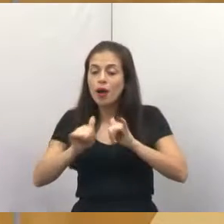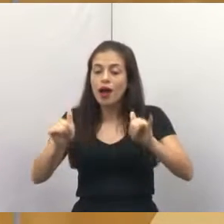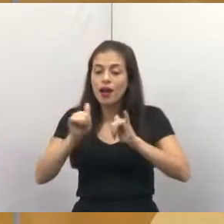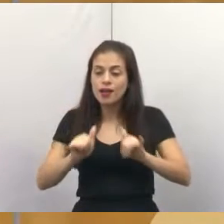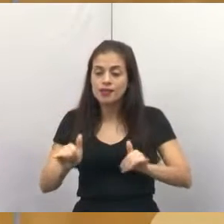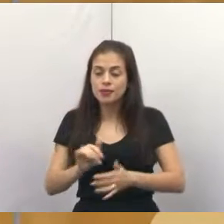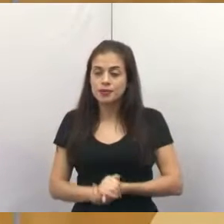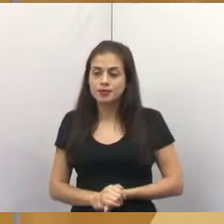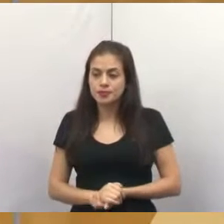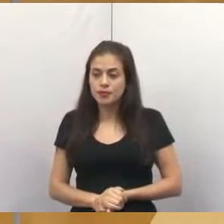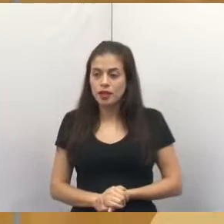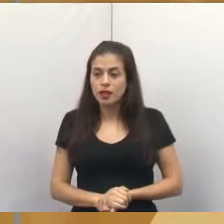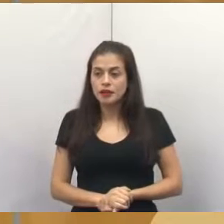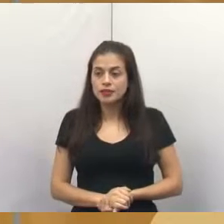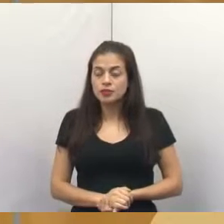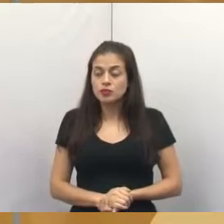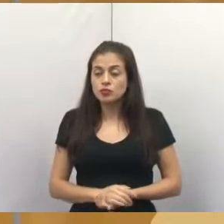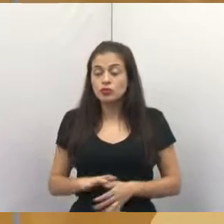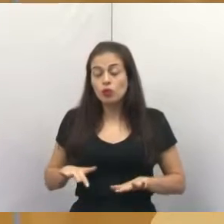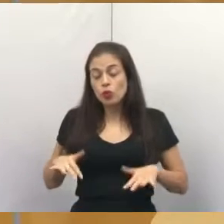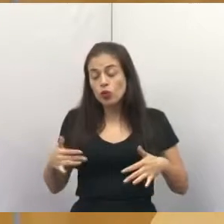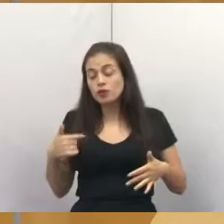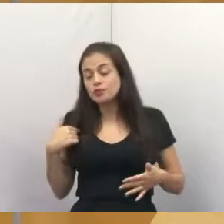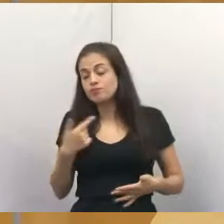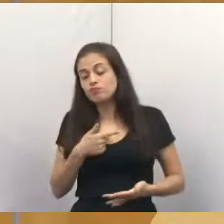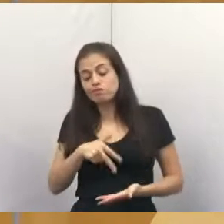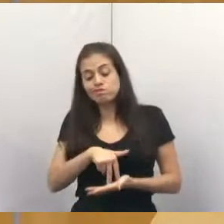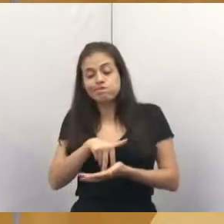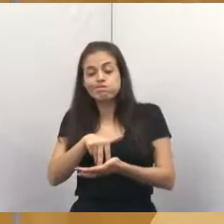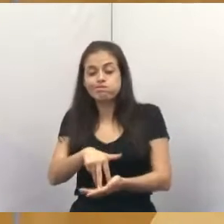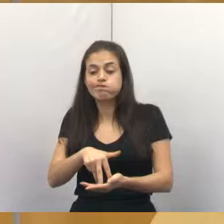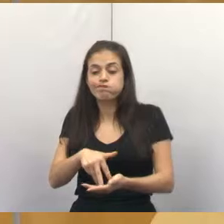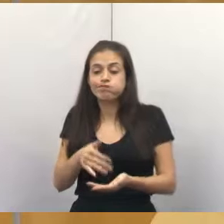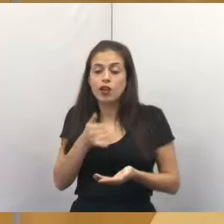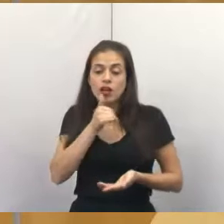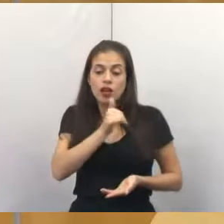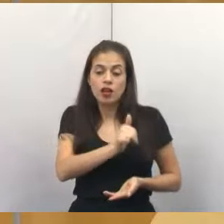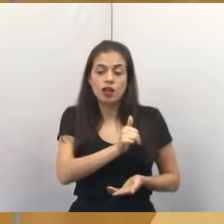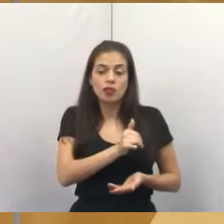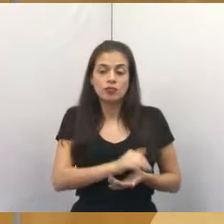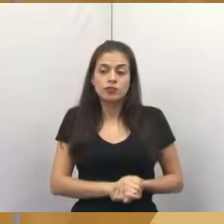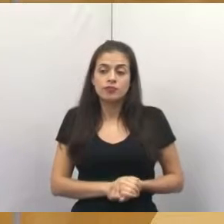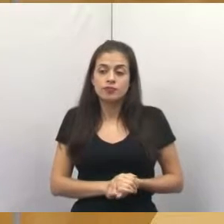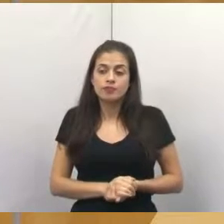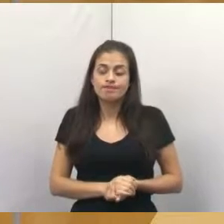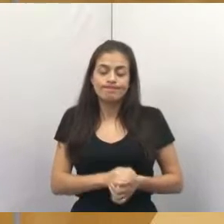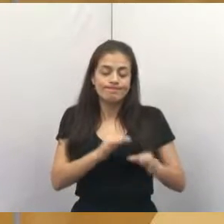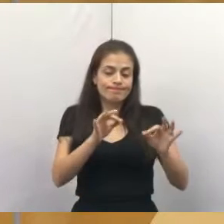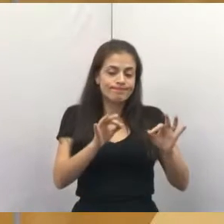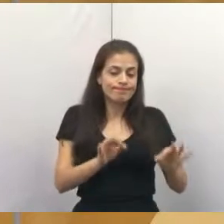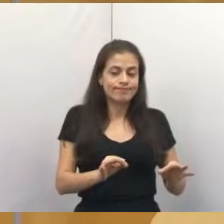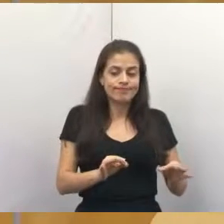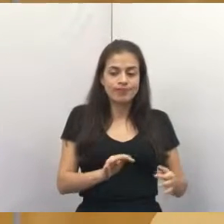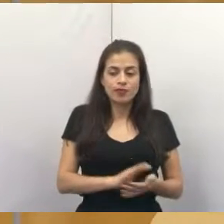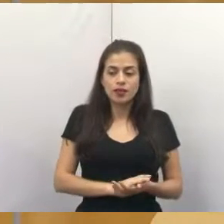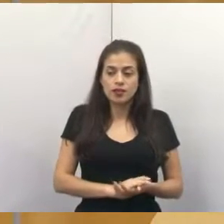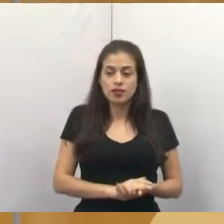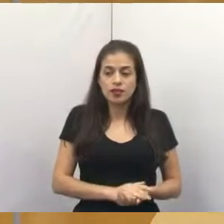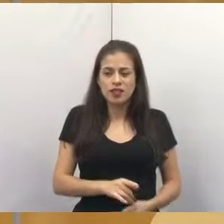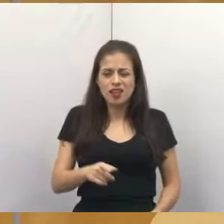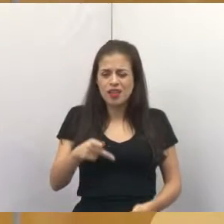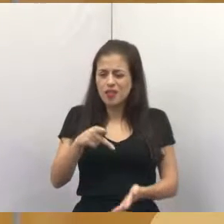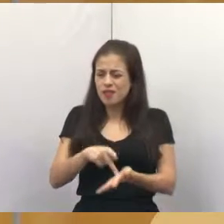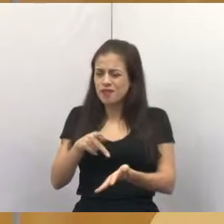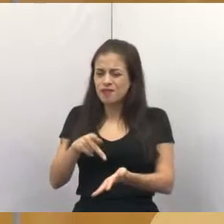nos prontificamos a subir aqui, colocar os nossos posicionamentos, é óbvio, ninguém é dono da verdade absoluta,